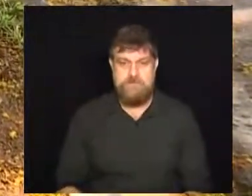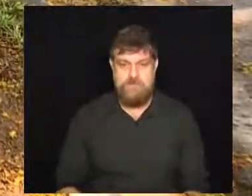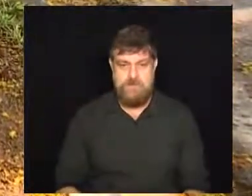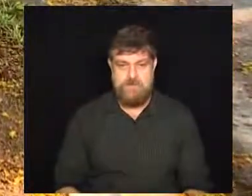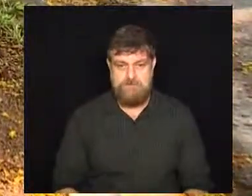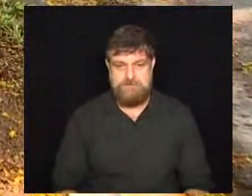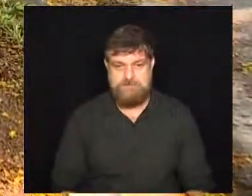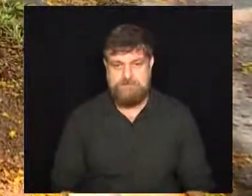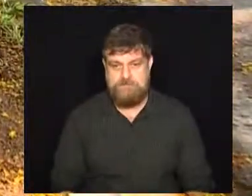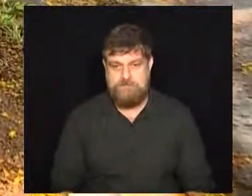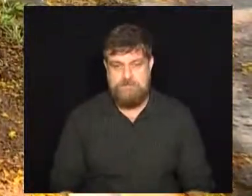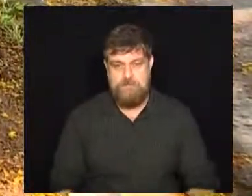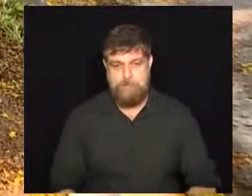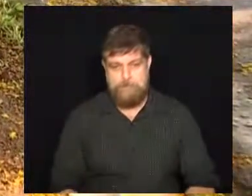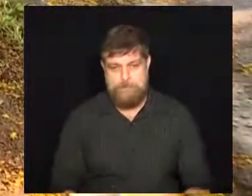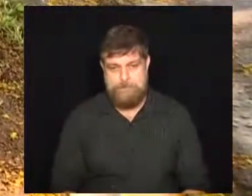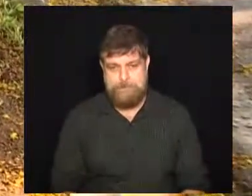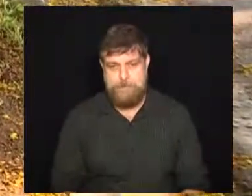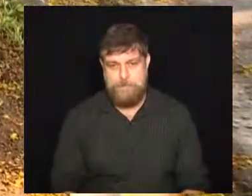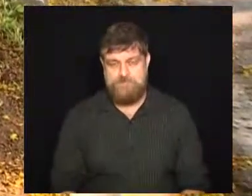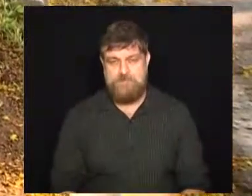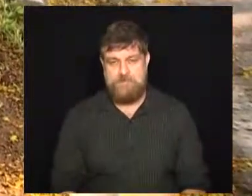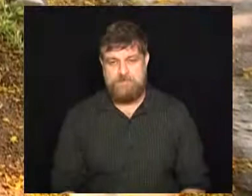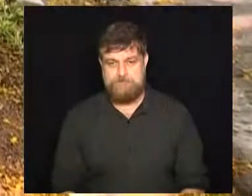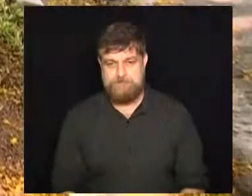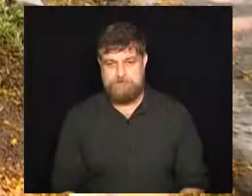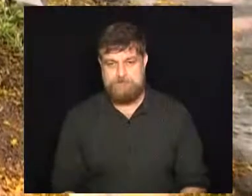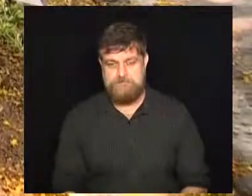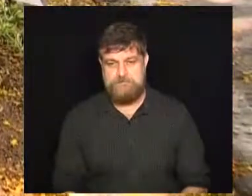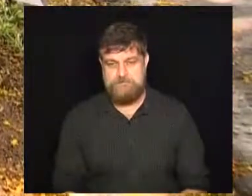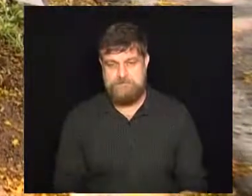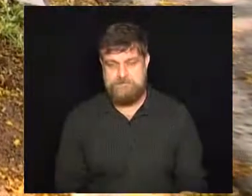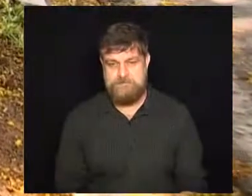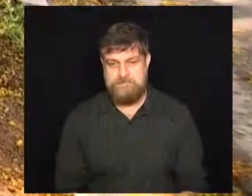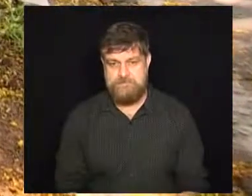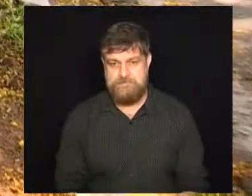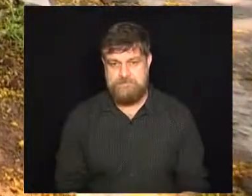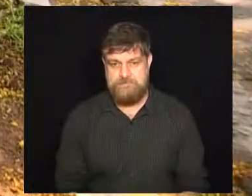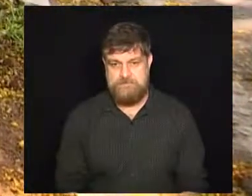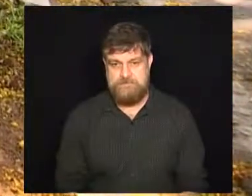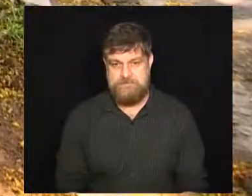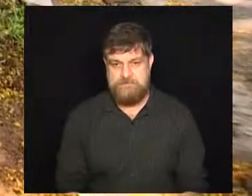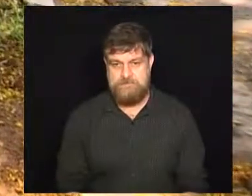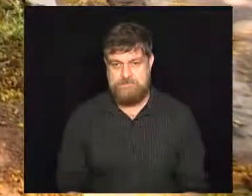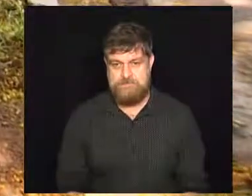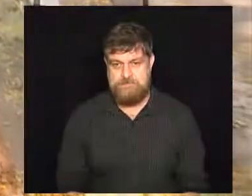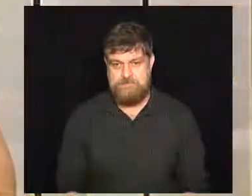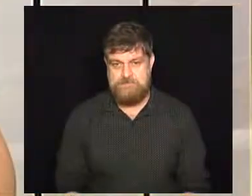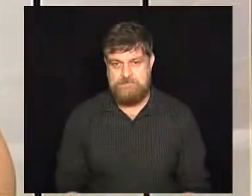1050 ou ligue para o telefone 3236 3619.